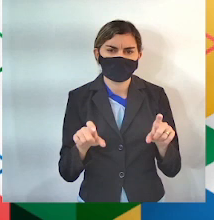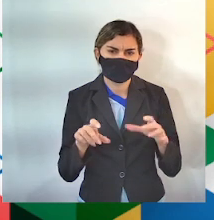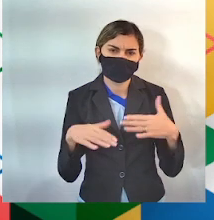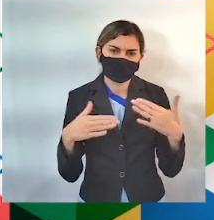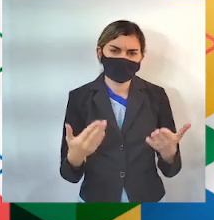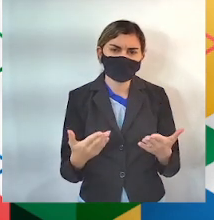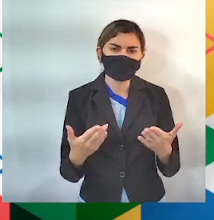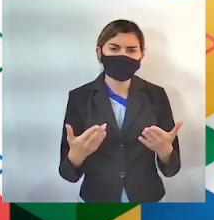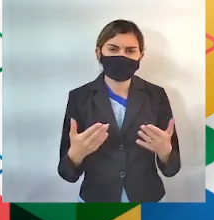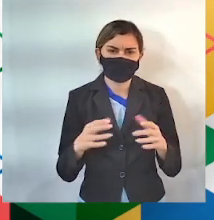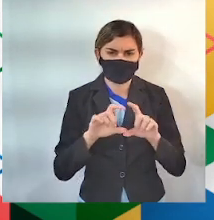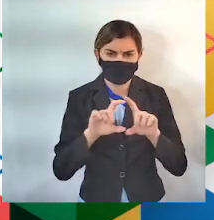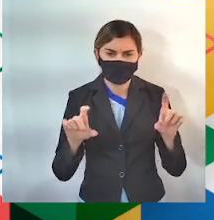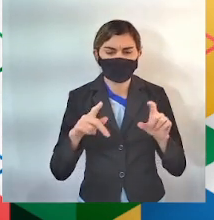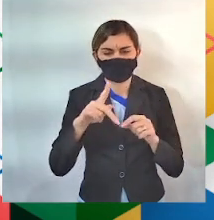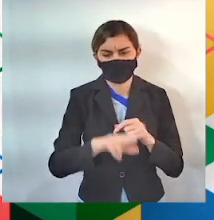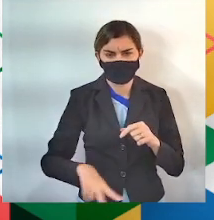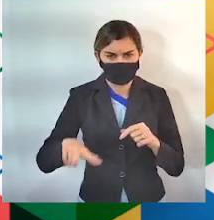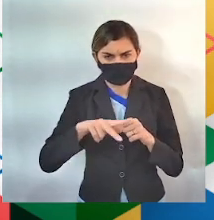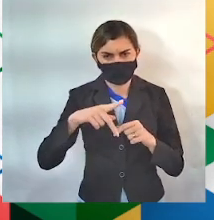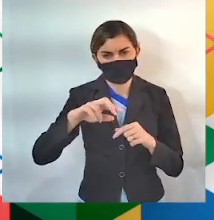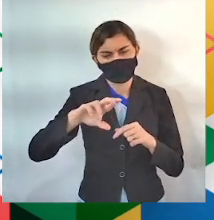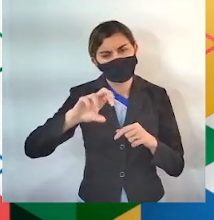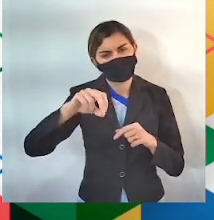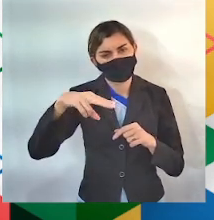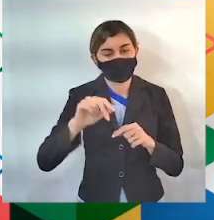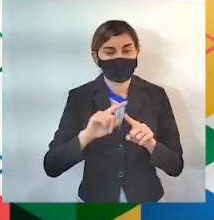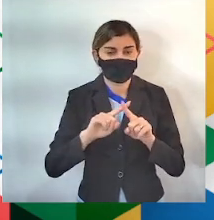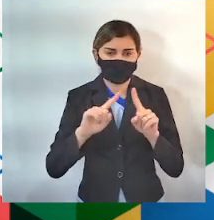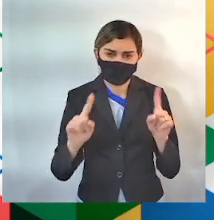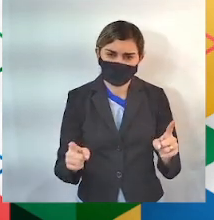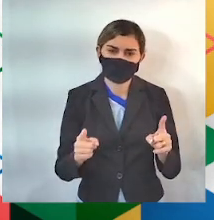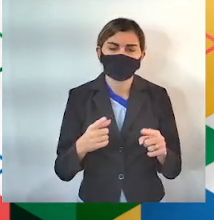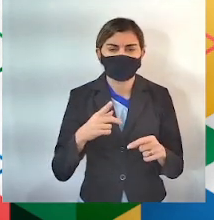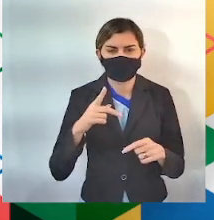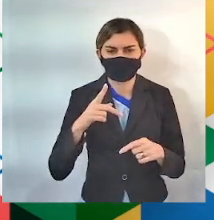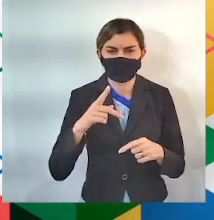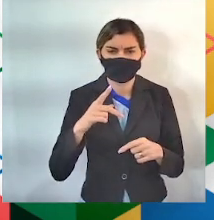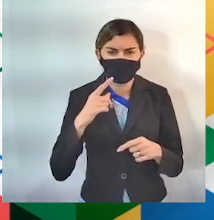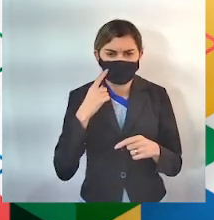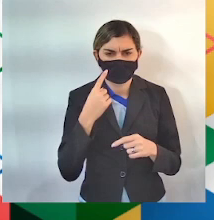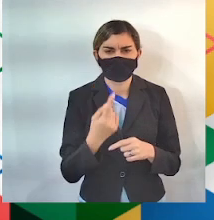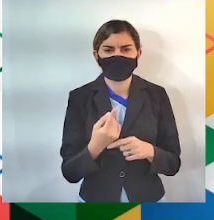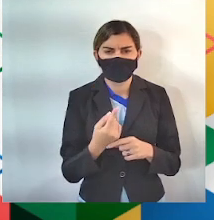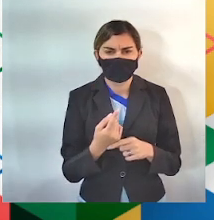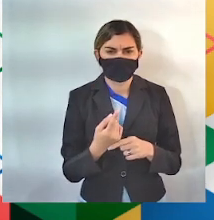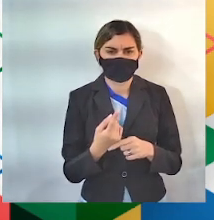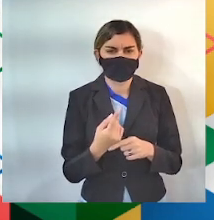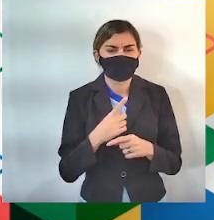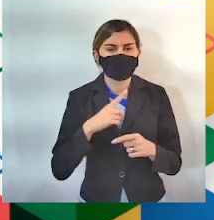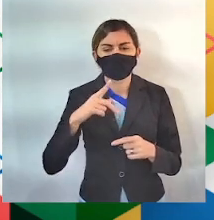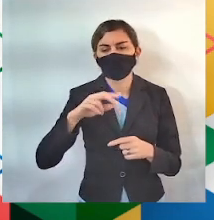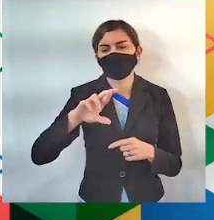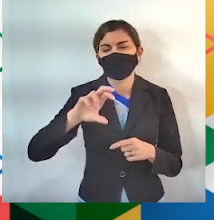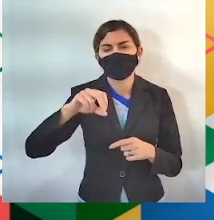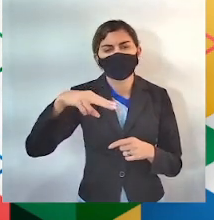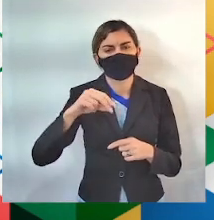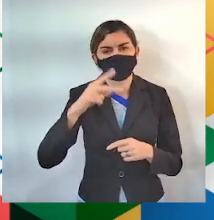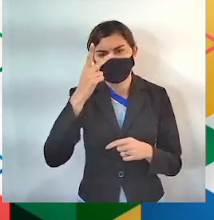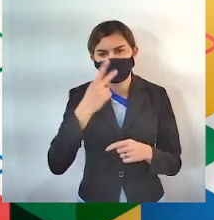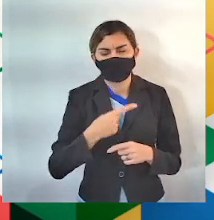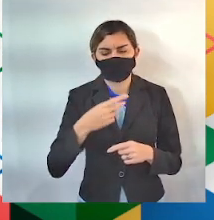um subject pronouns. Mais adiante nós vamos ver os demais, tá? Pronomes pessoais do